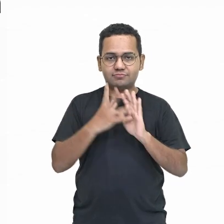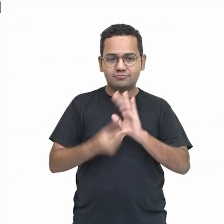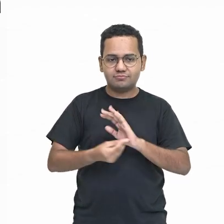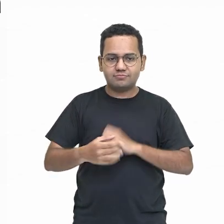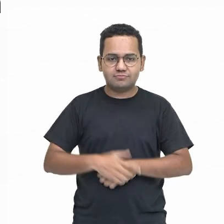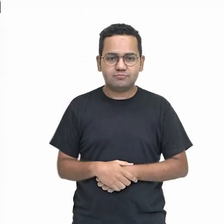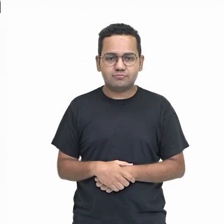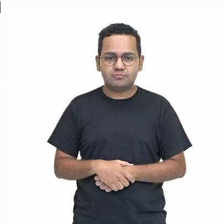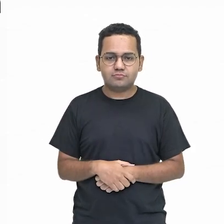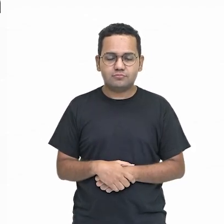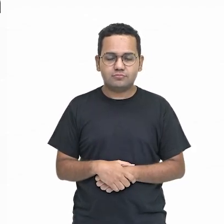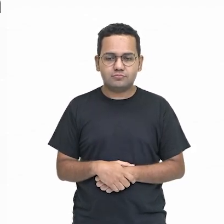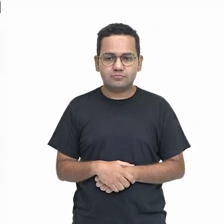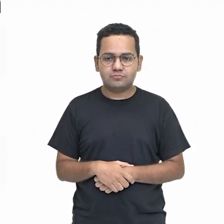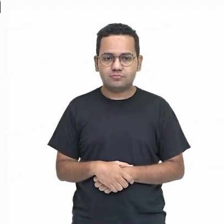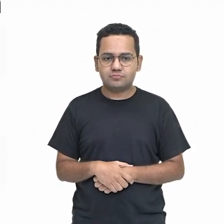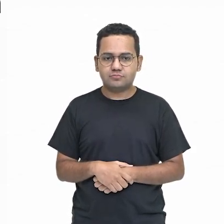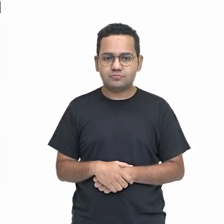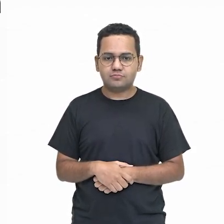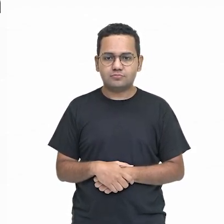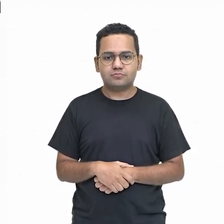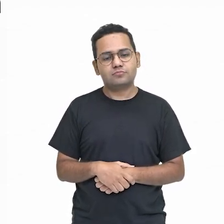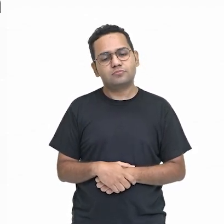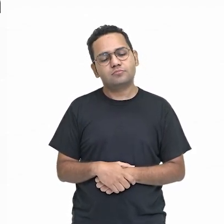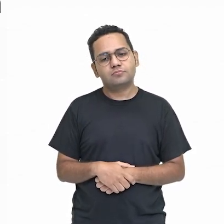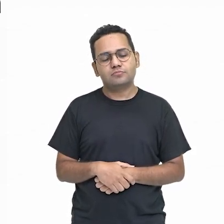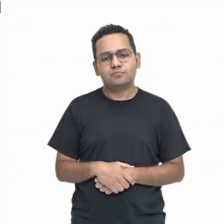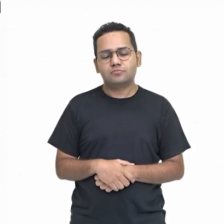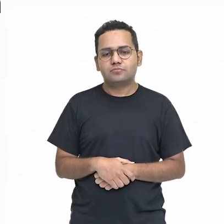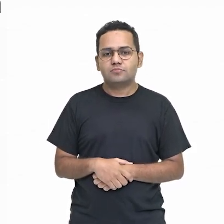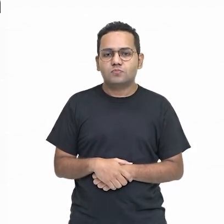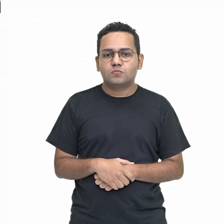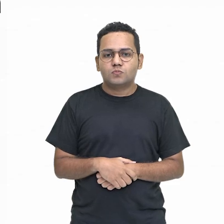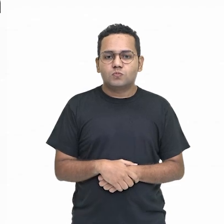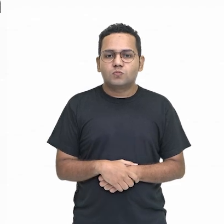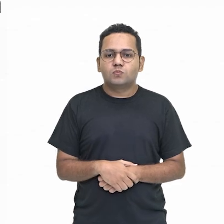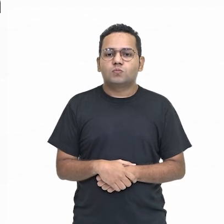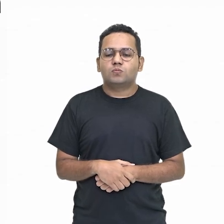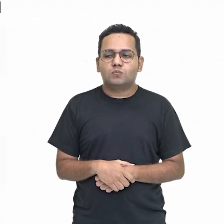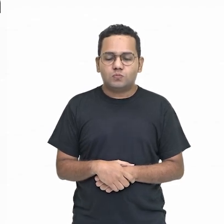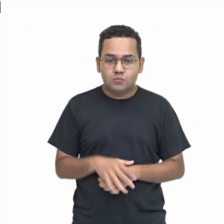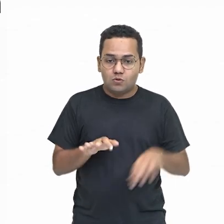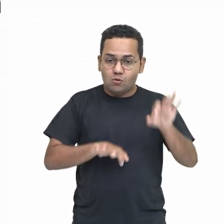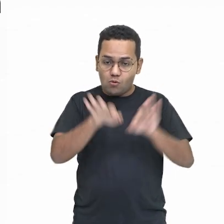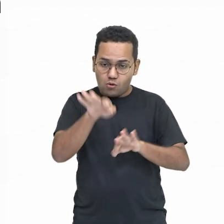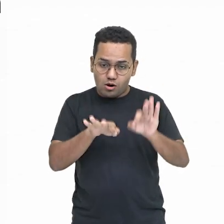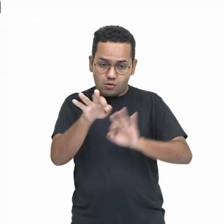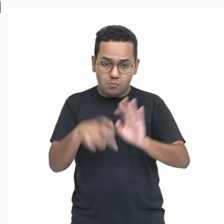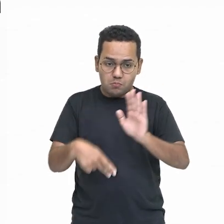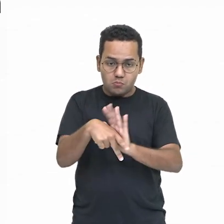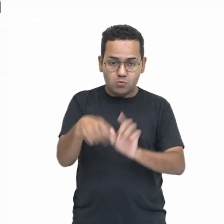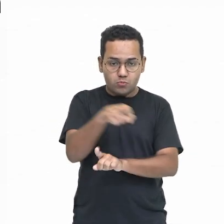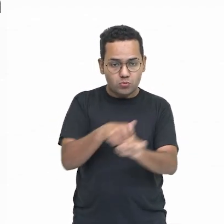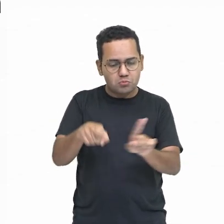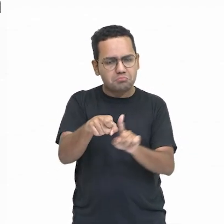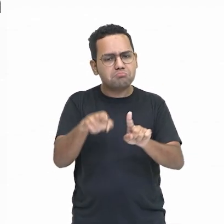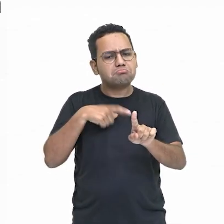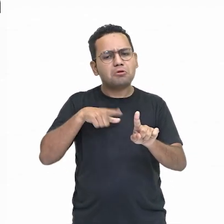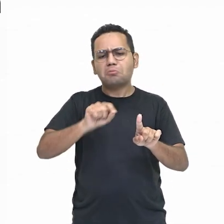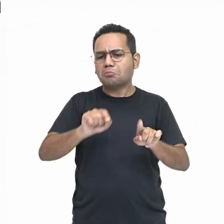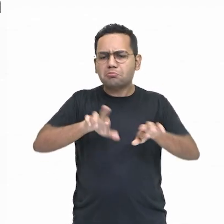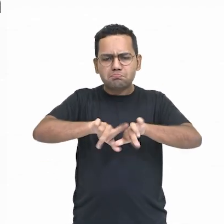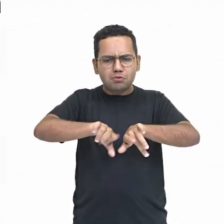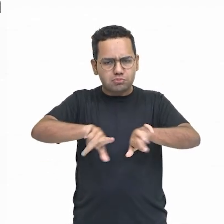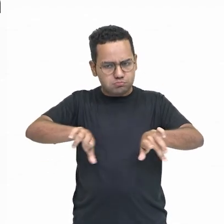objeto de conhecimento da aula de número 8 é processo de formação, constituição e transformação